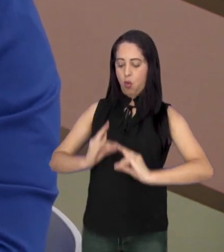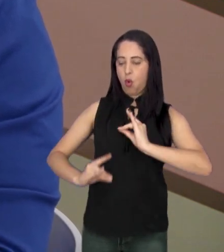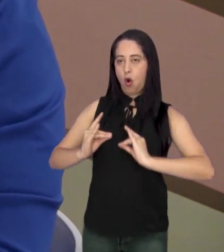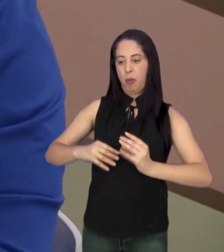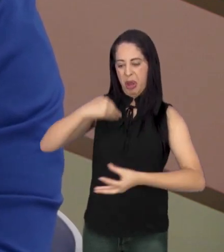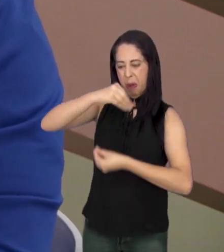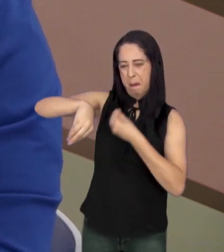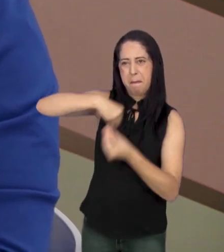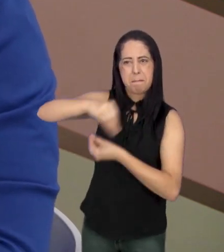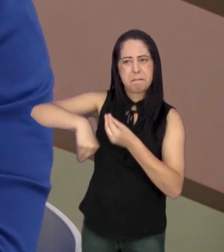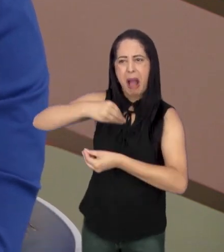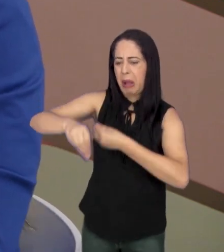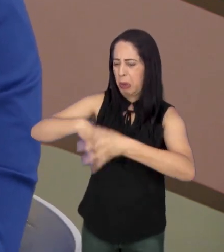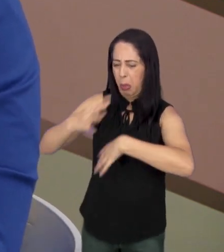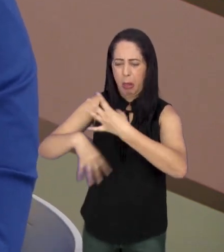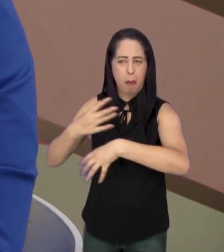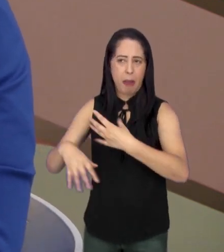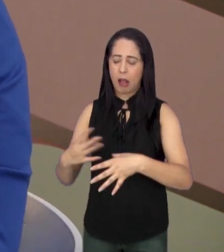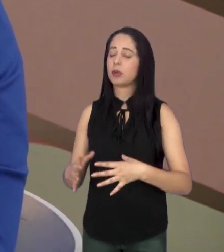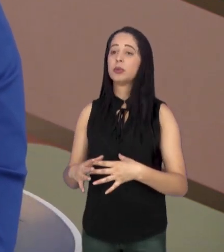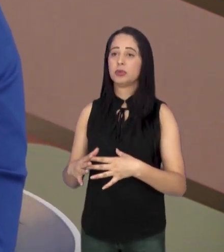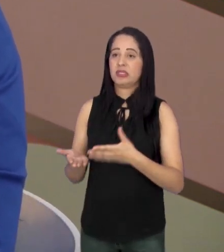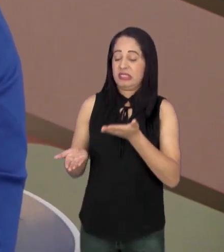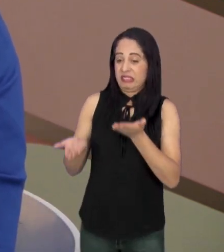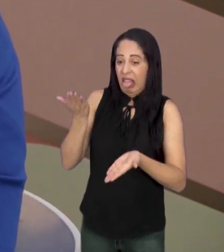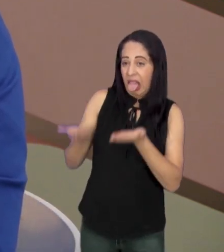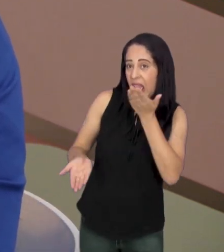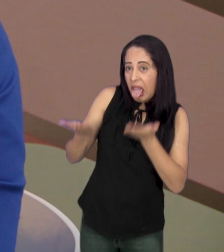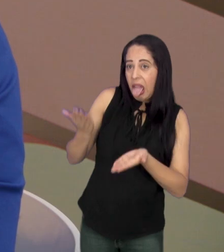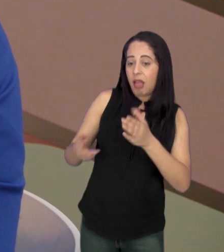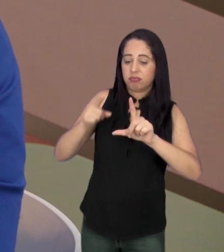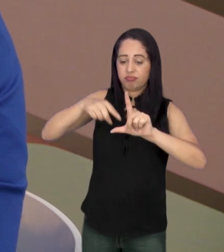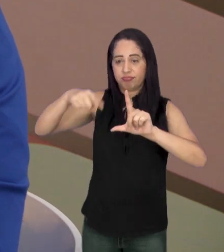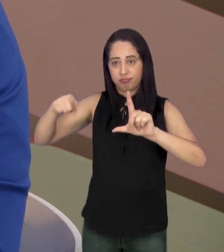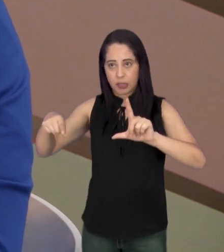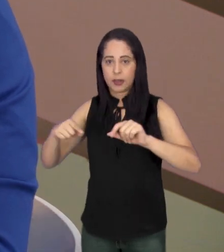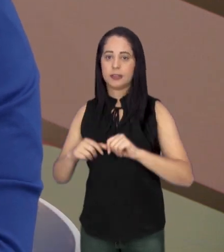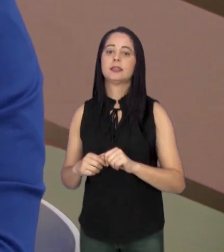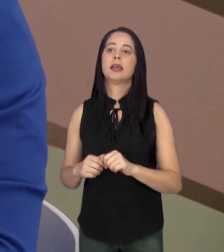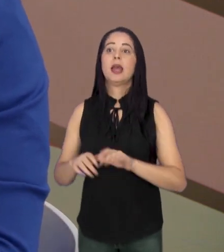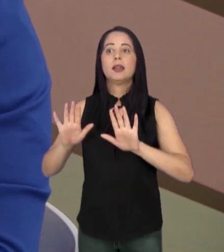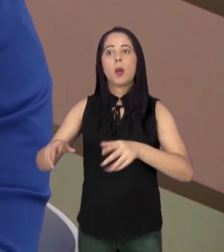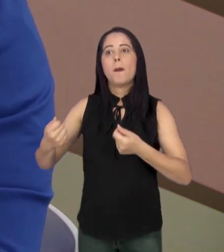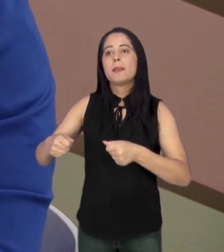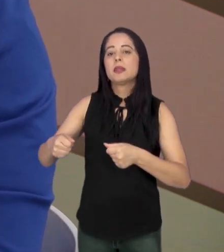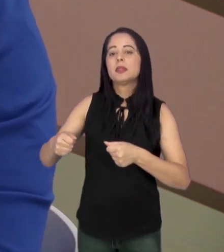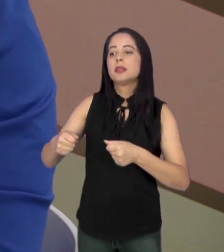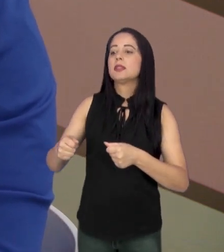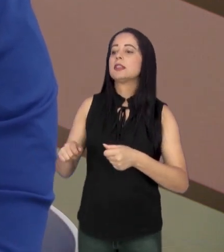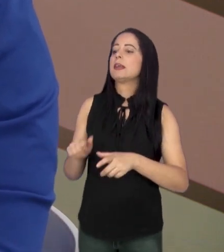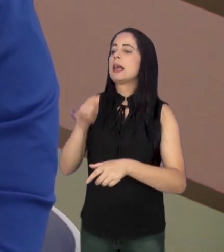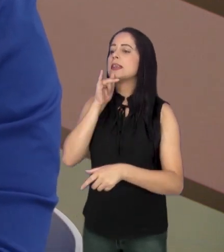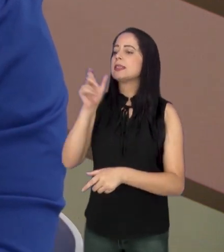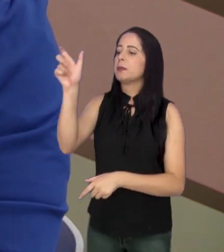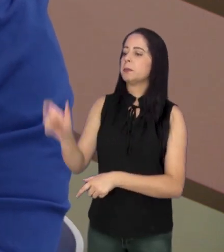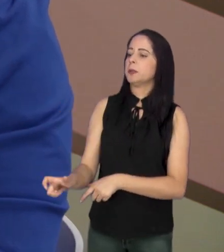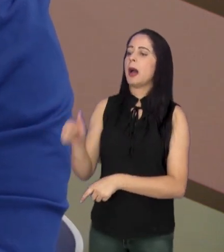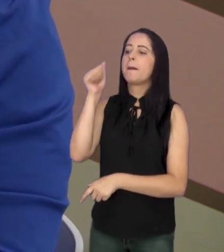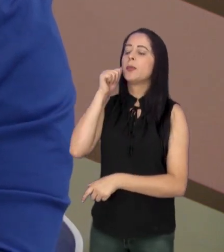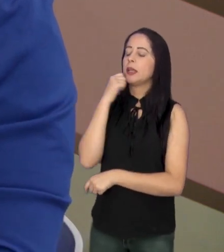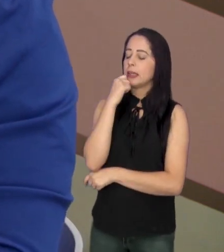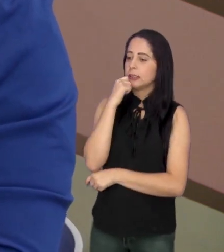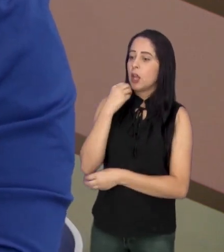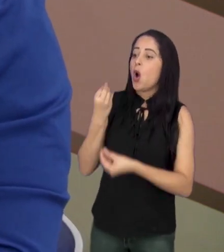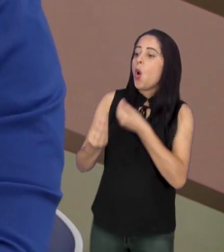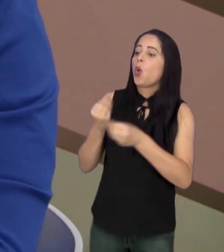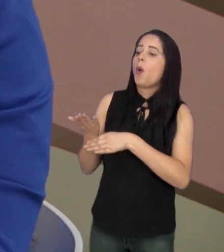para ter mais propensão a ter desequilíbrios hormonais, né? Então a gente precisa entender como é que a gente pode ajudar.